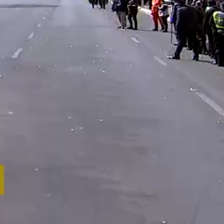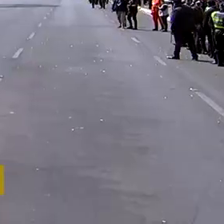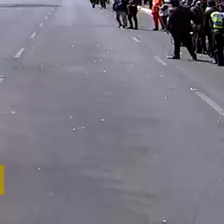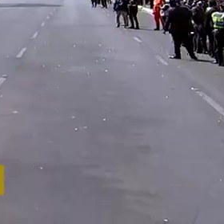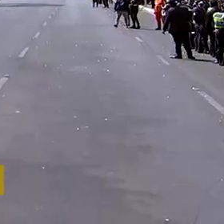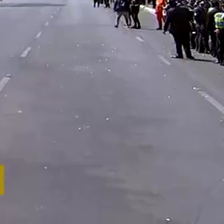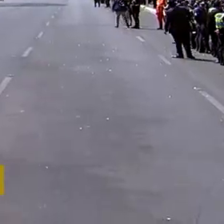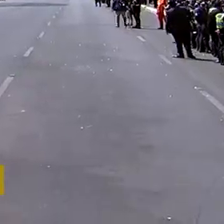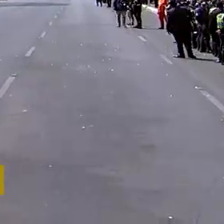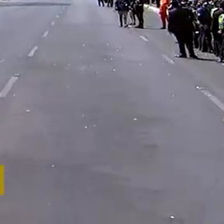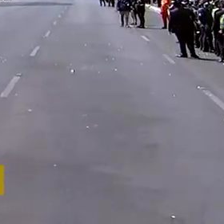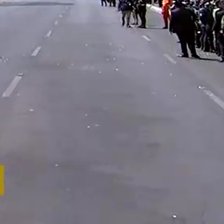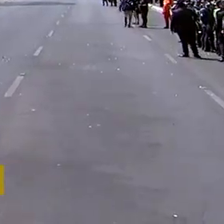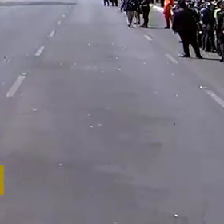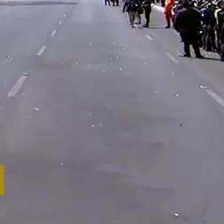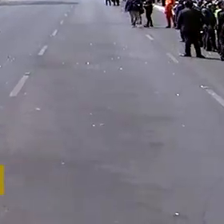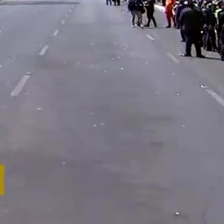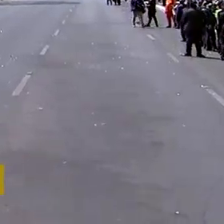Bora,